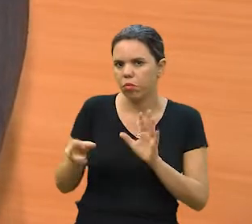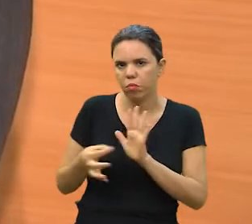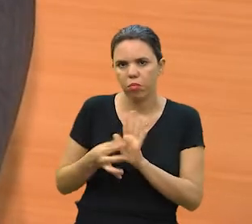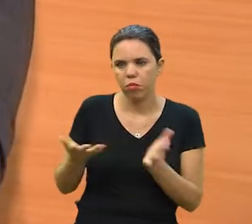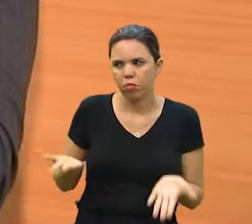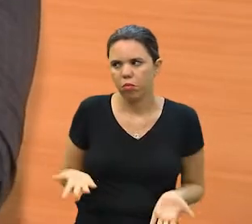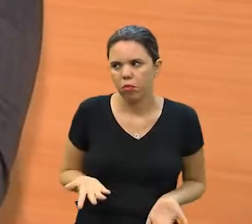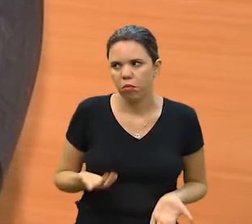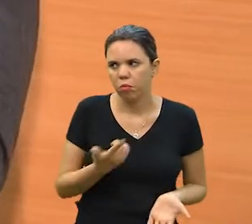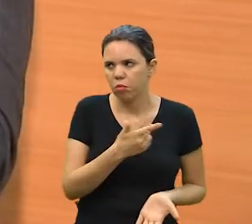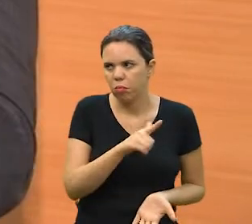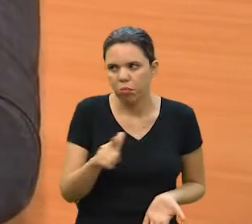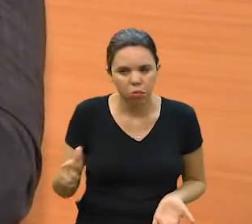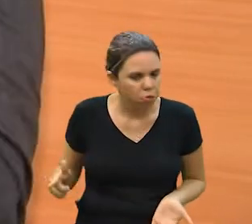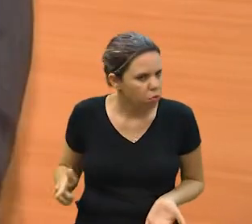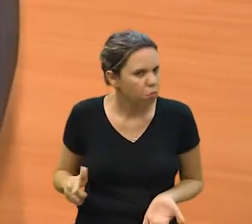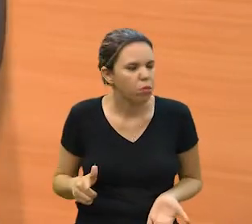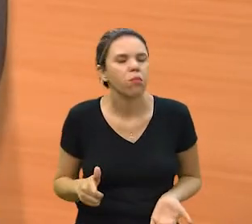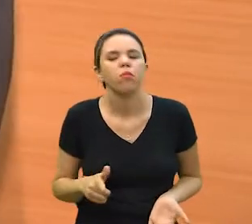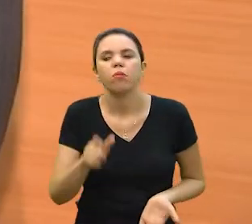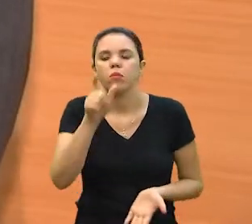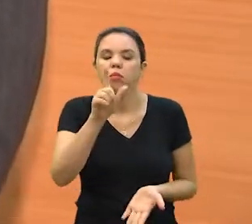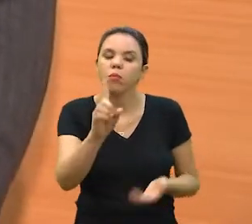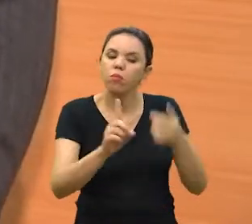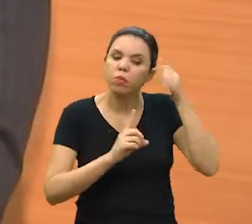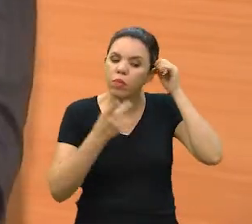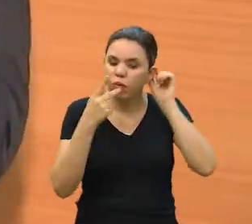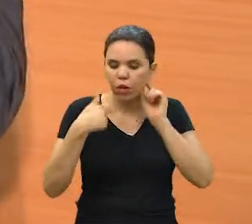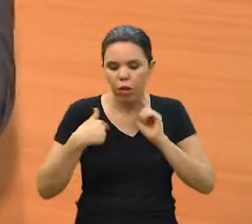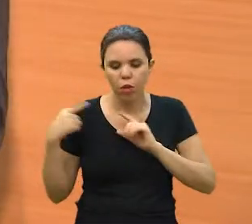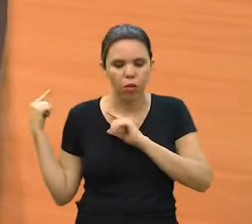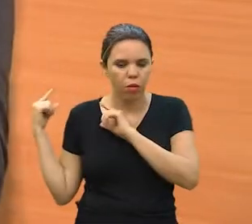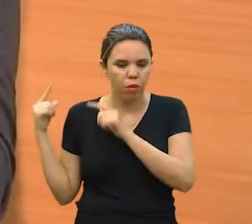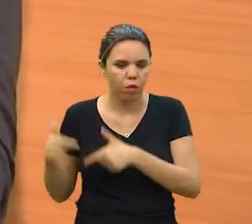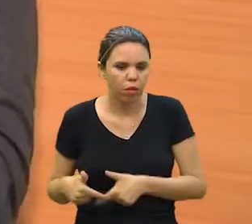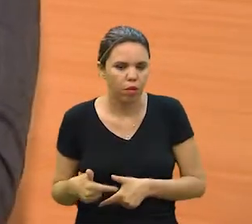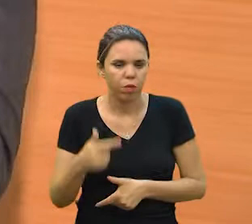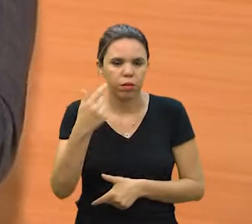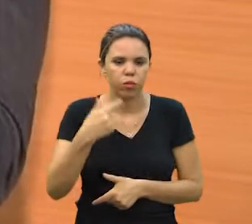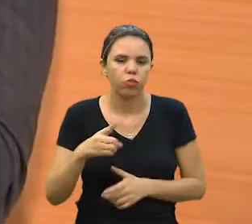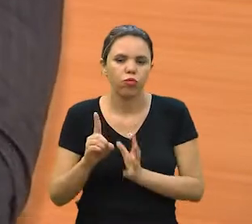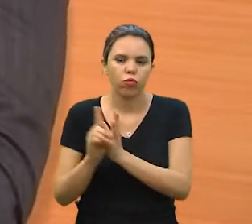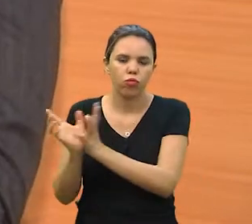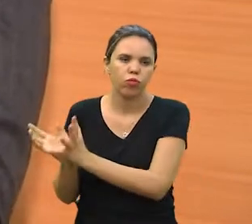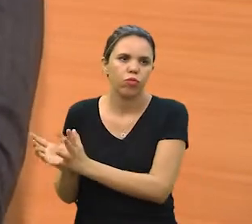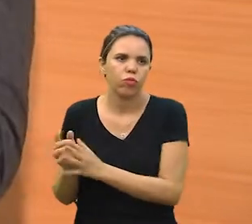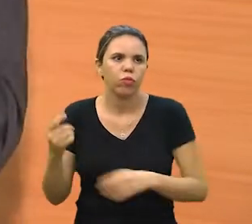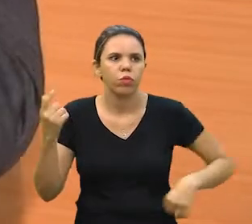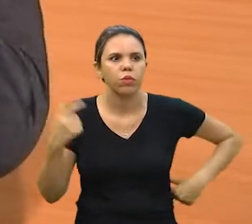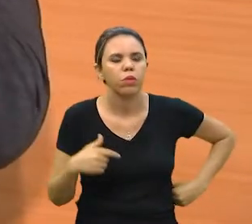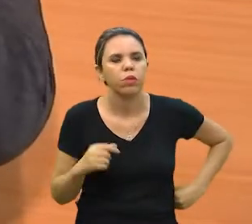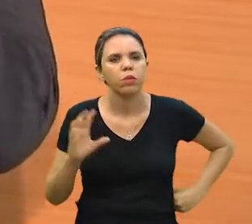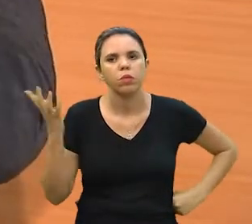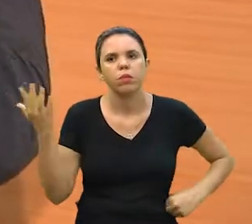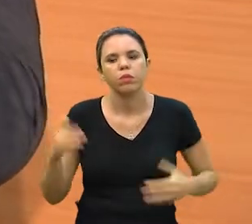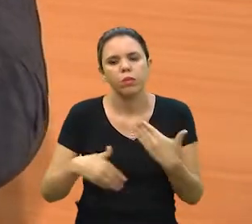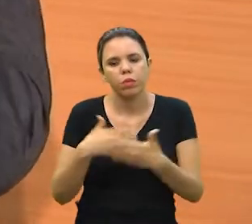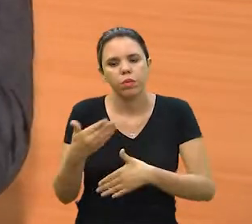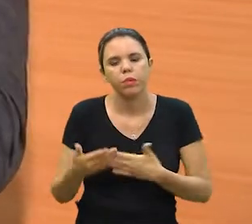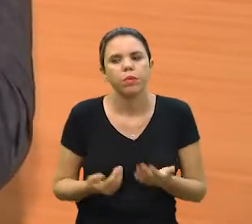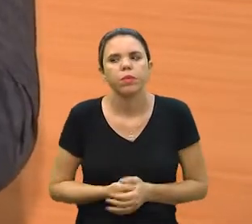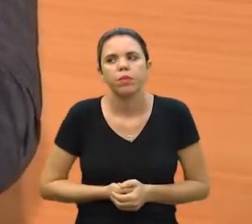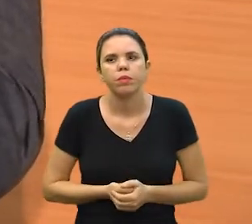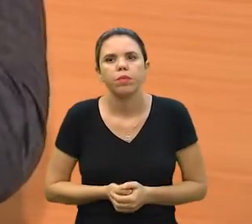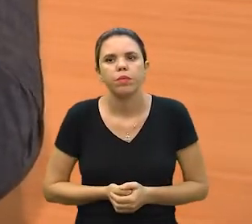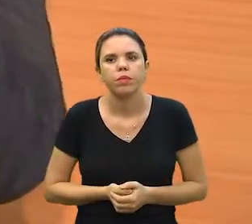visão. Simplesmente não tinha alguém que chegasse e falasse eu sou conservador, eu sou de direita. Não, as coisas estavam acontecendo de